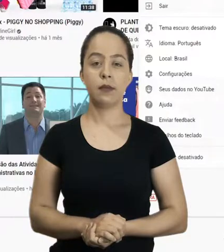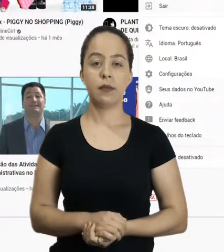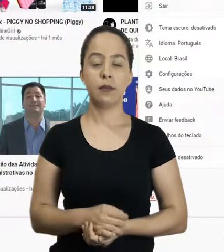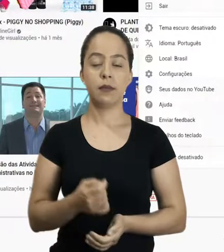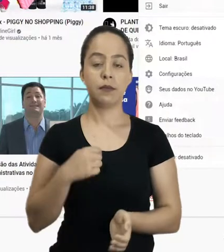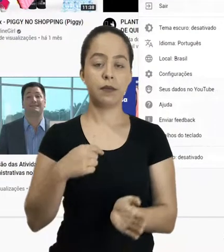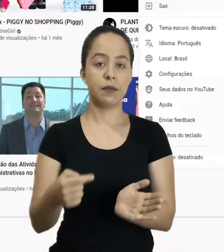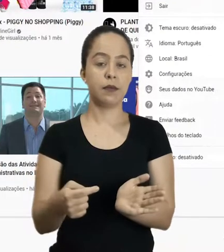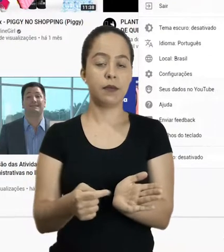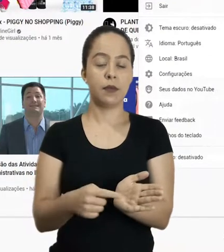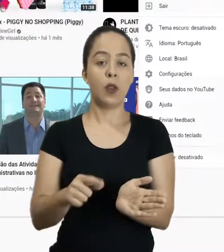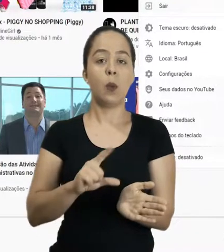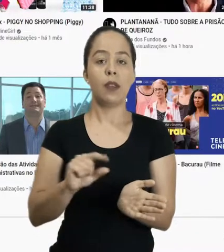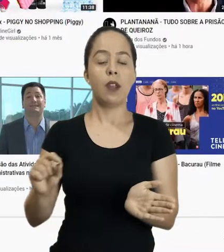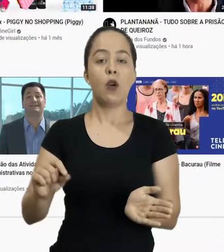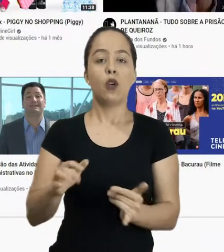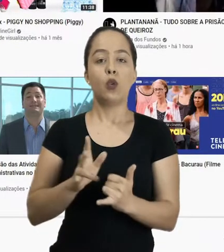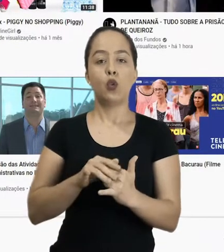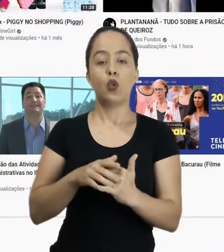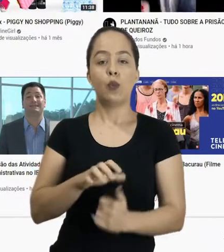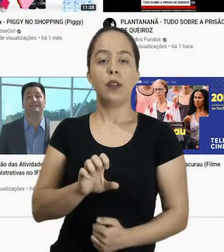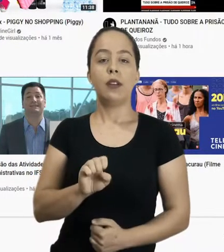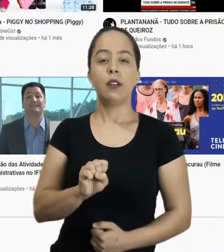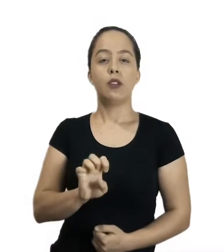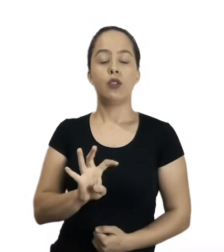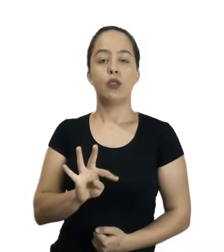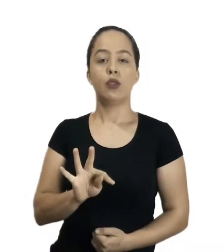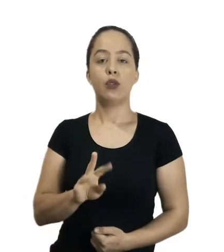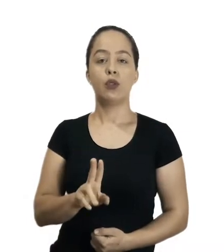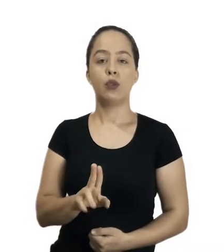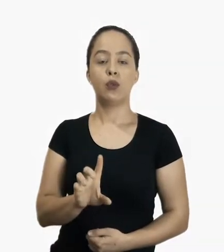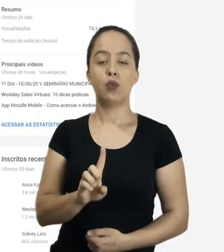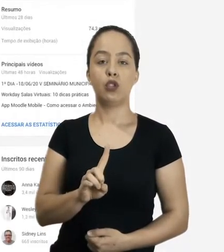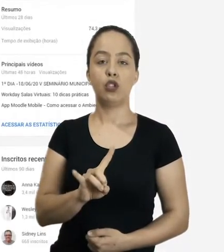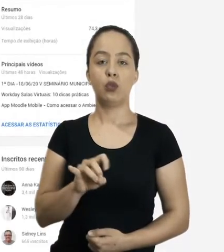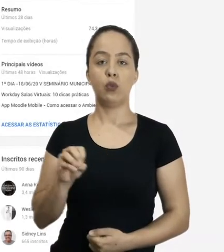Ou aqui na opção YouTube Studio.